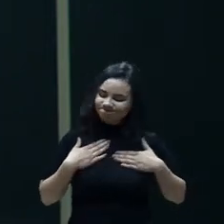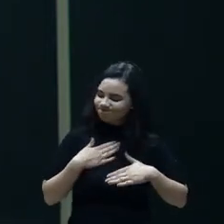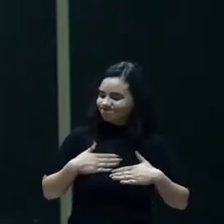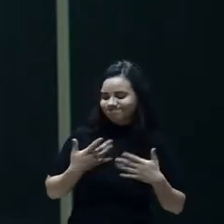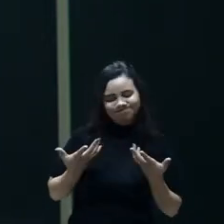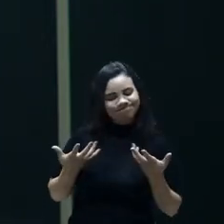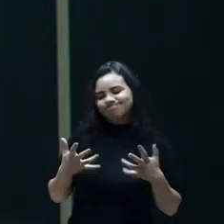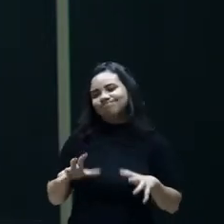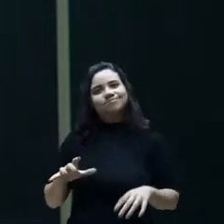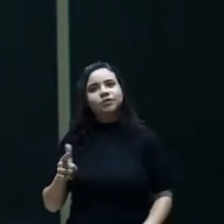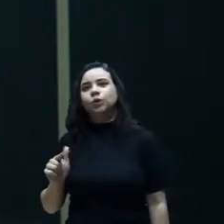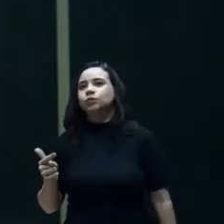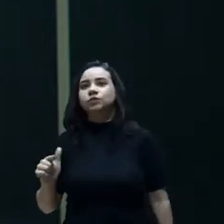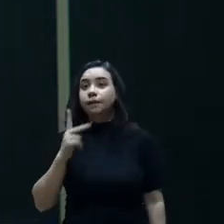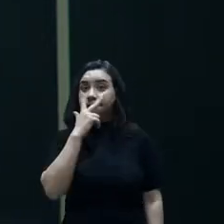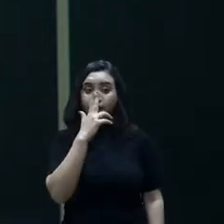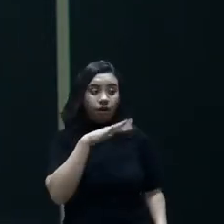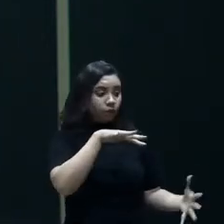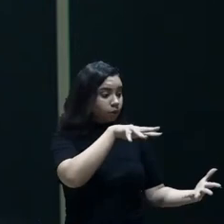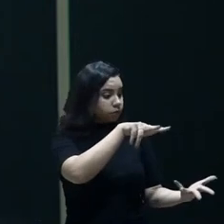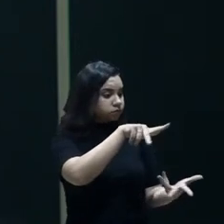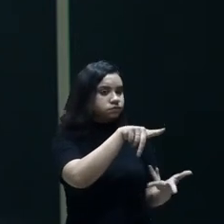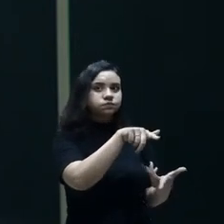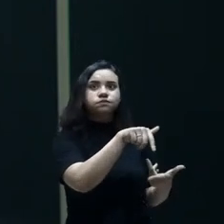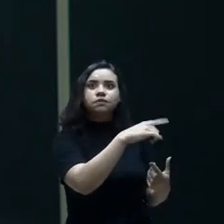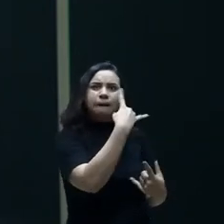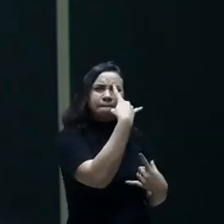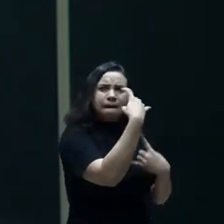Os prazeres desse mundo estão sufocando a gente.